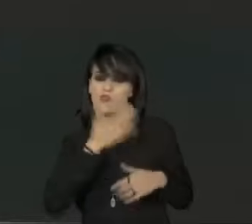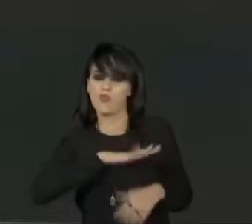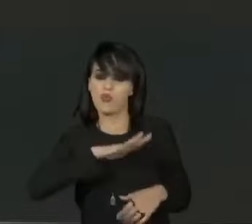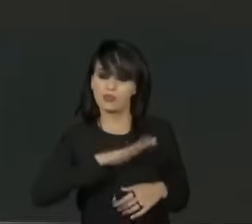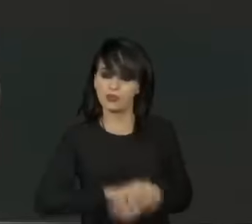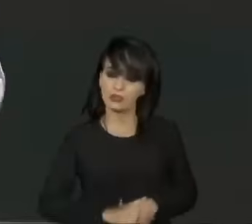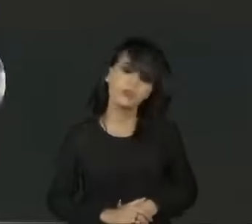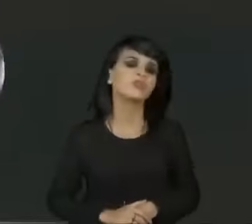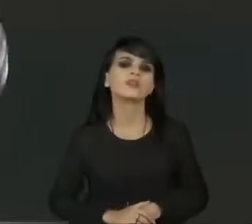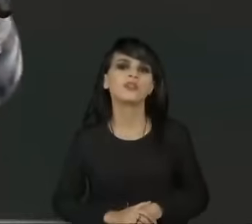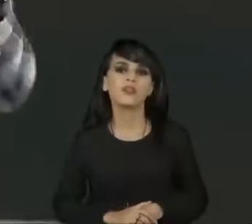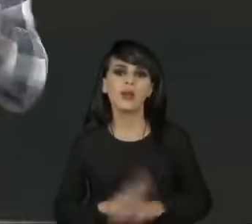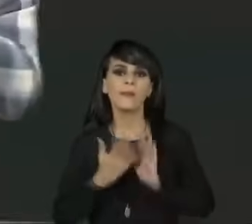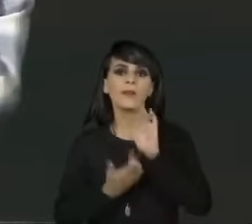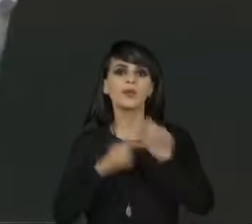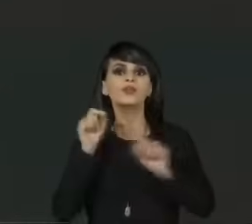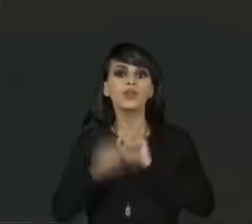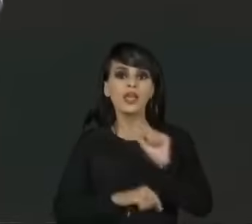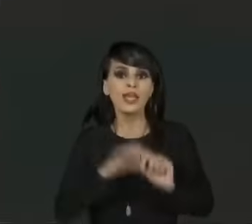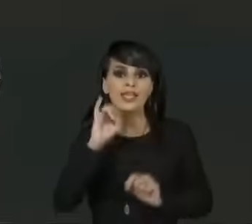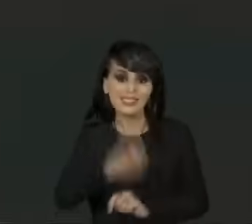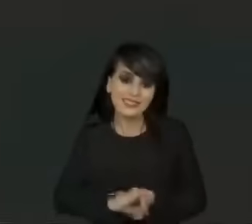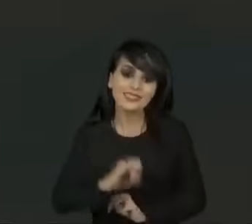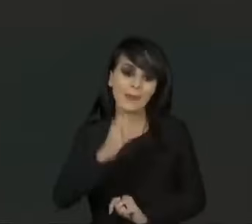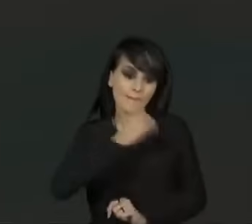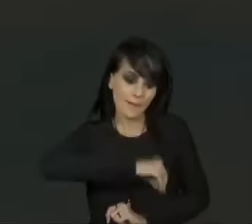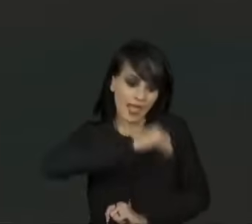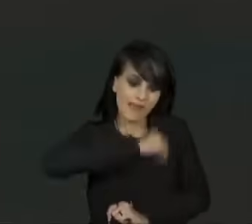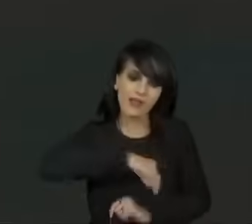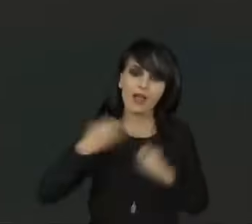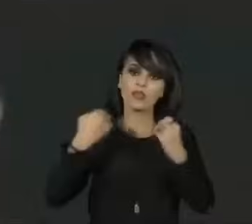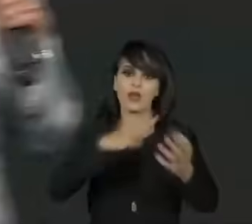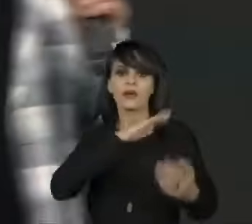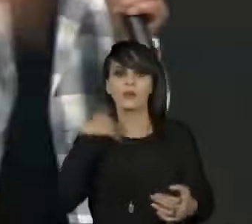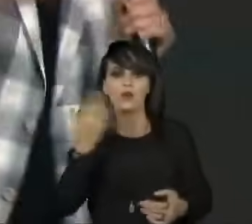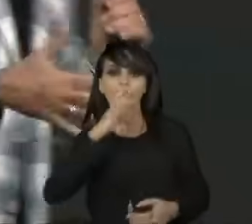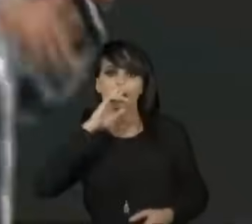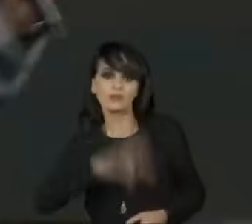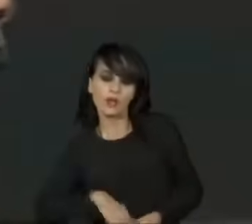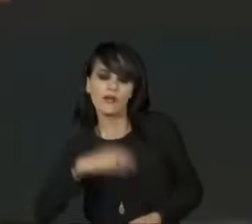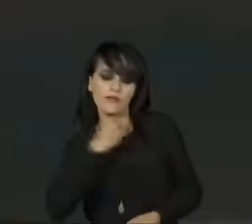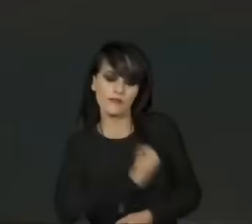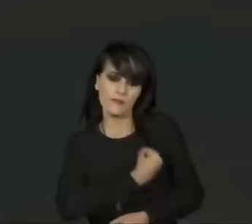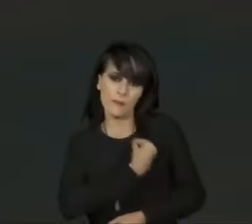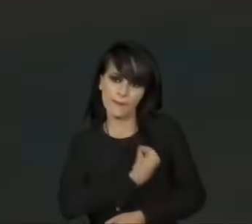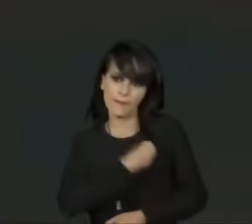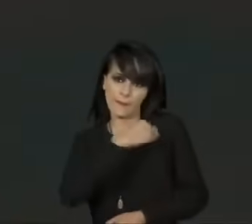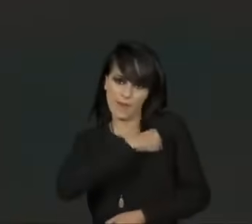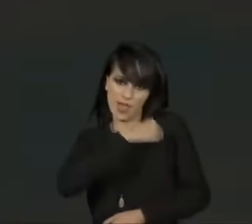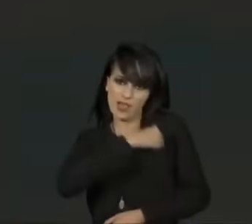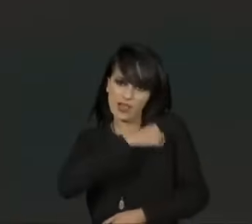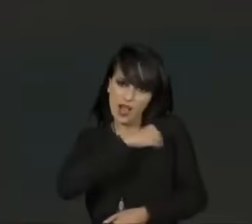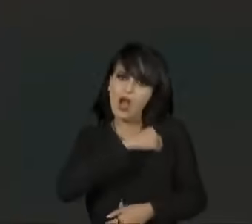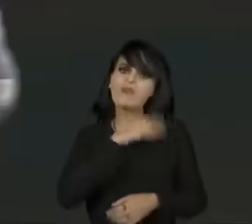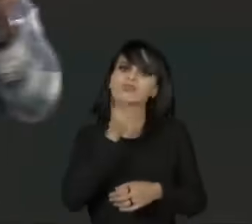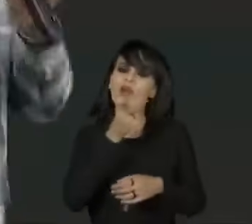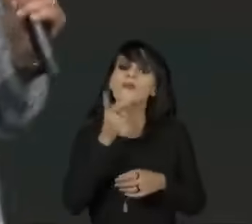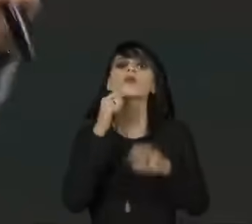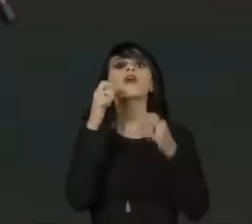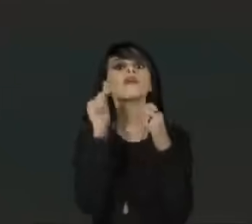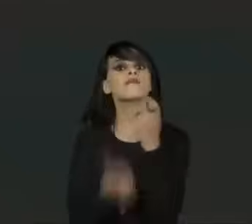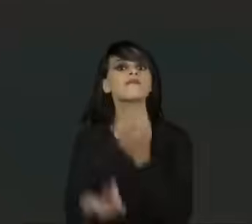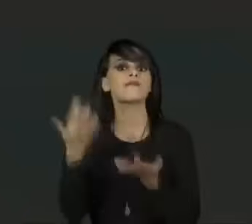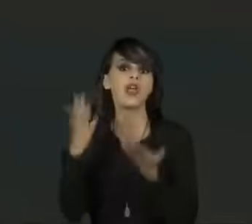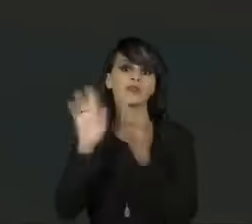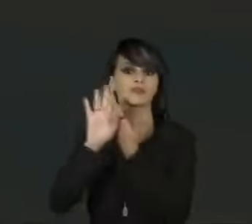diz em romanos 6:23 que o salário do pecado é a morte isso aí o resultado de viver uma vida de pecado é o inferno